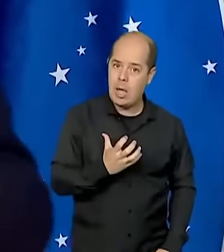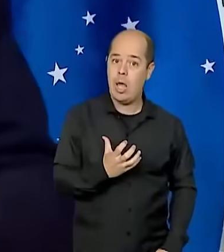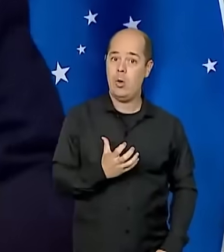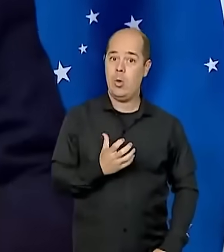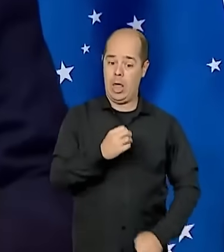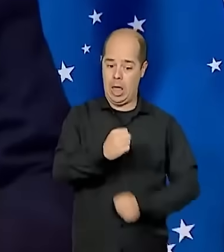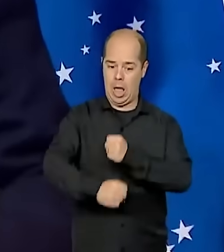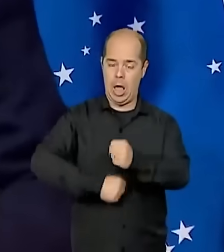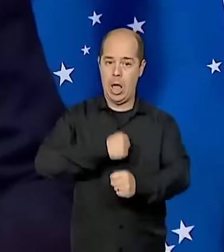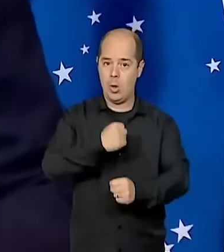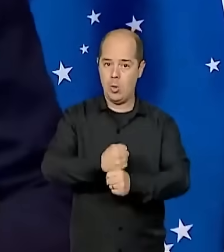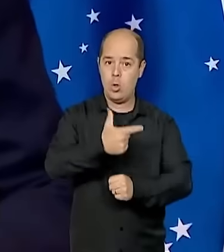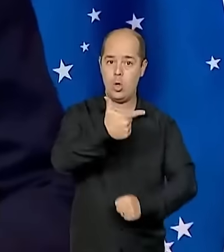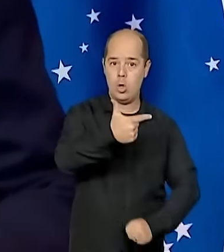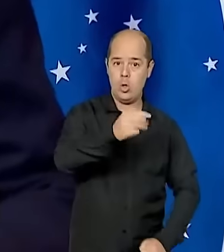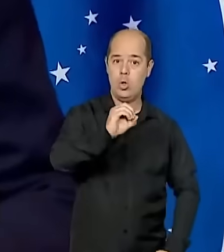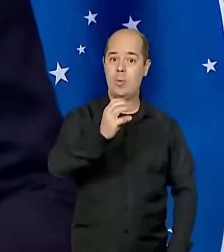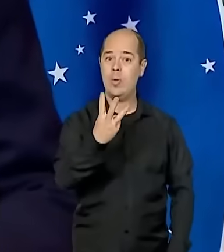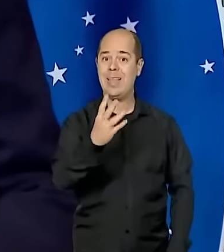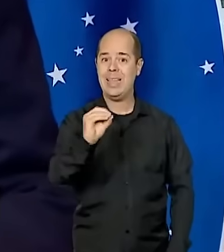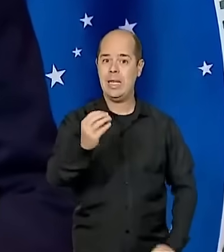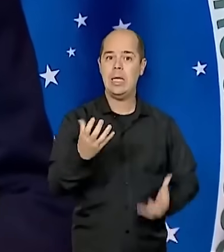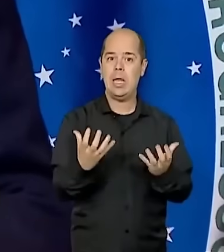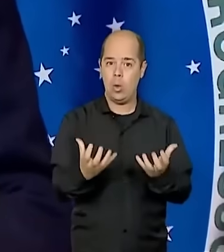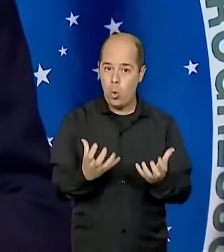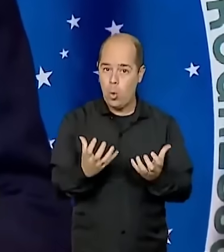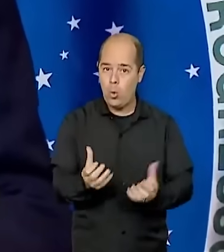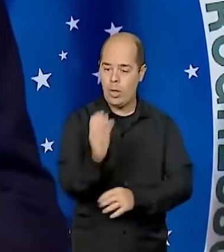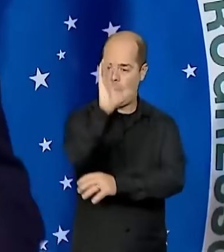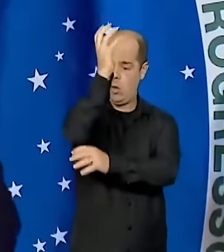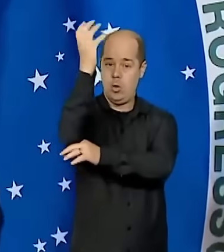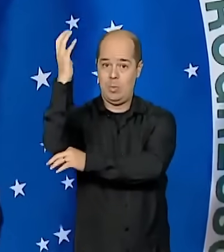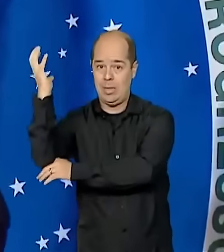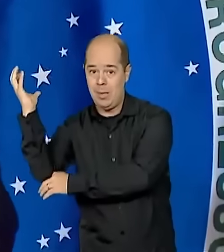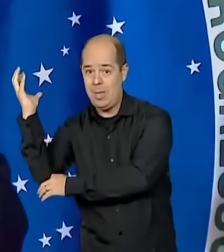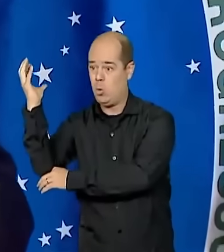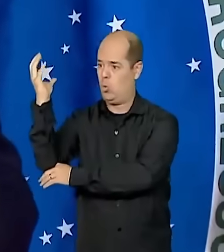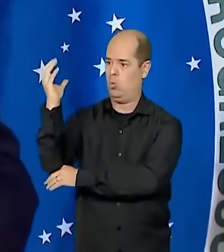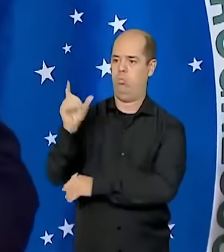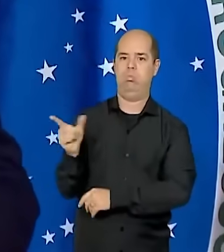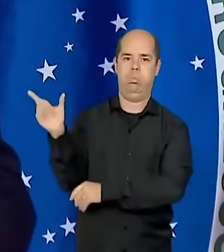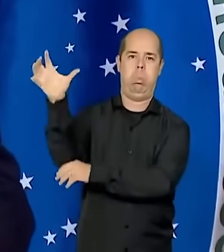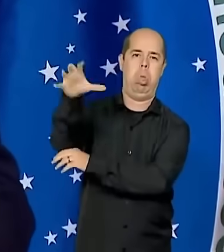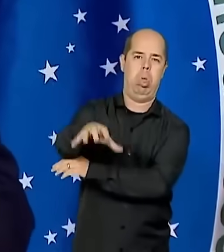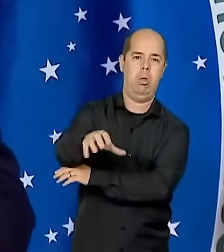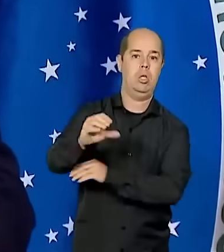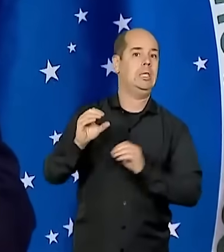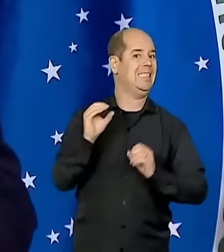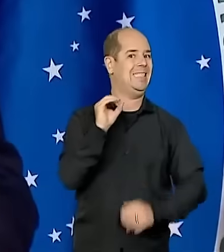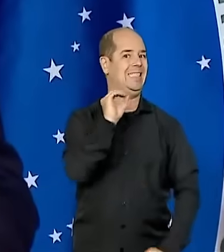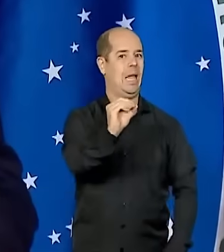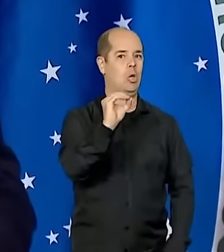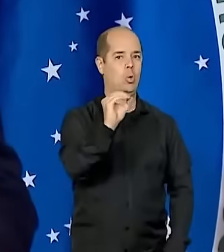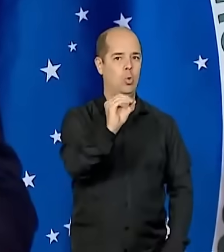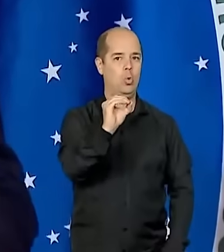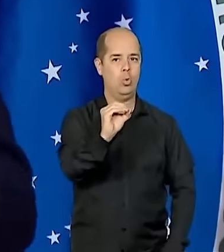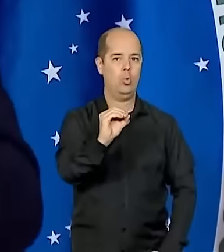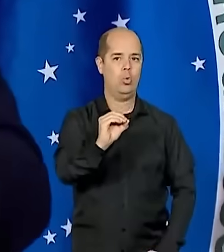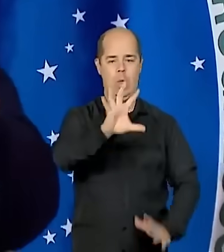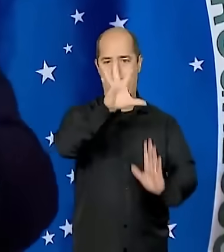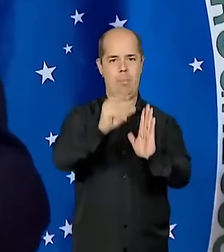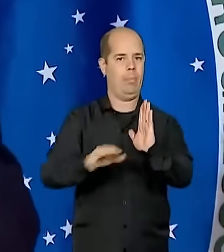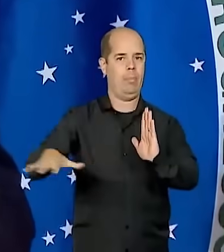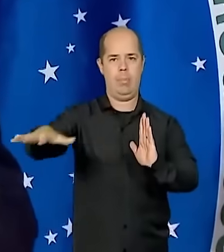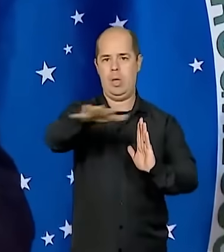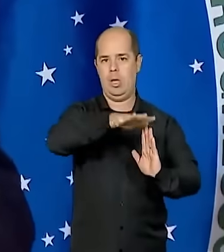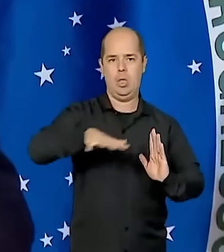mundo desmatamento zero na Amazônia, para que as pessoas saibam que é possível a gente cuidar do